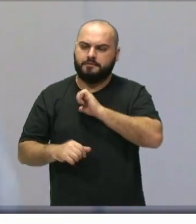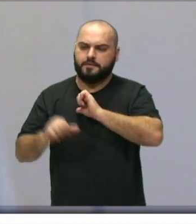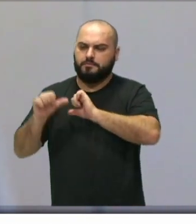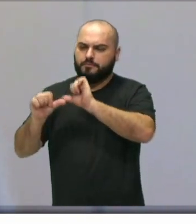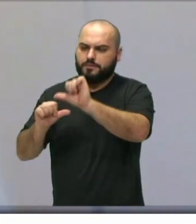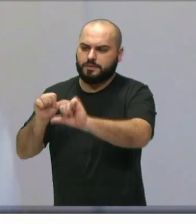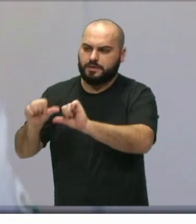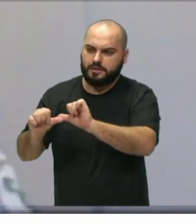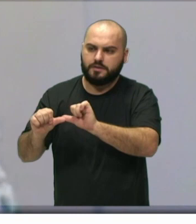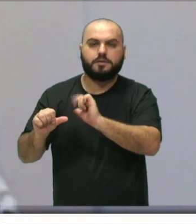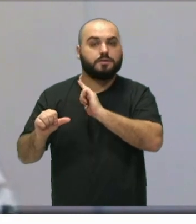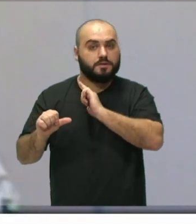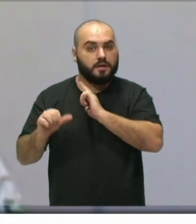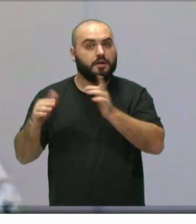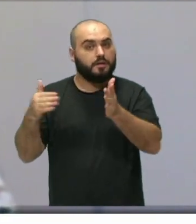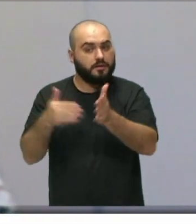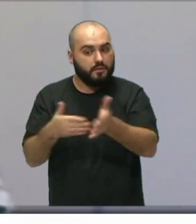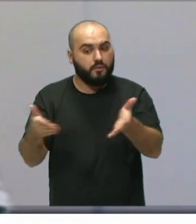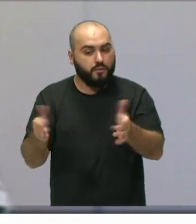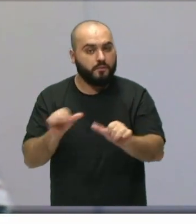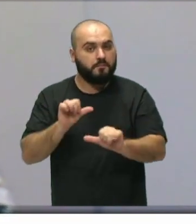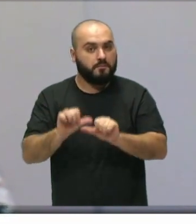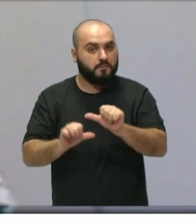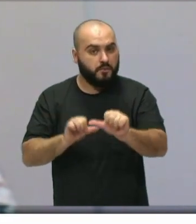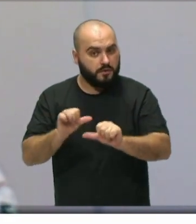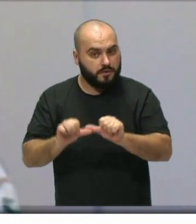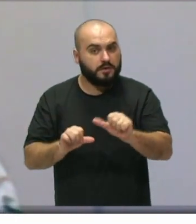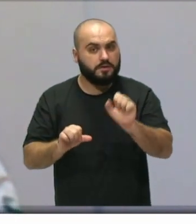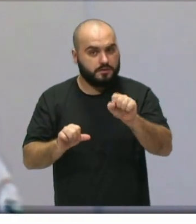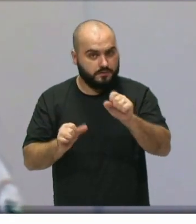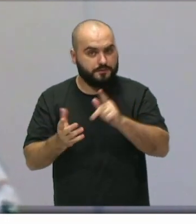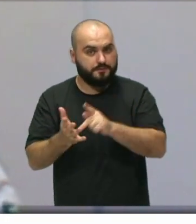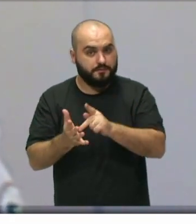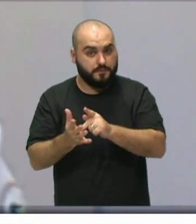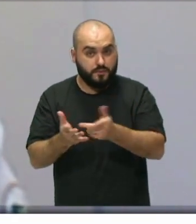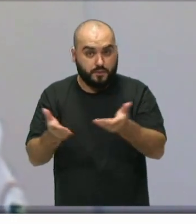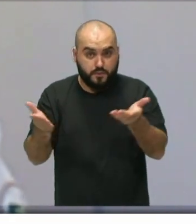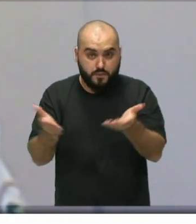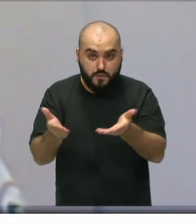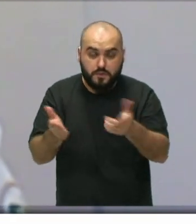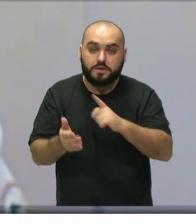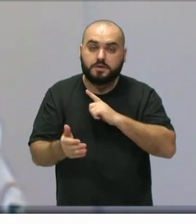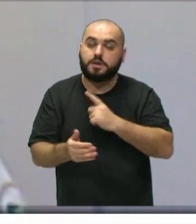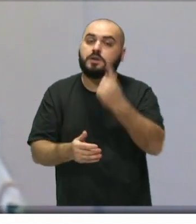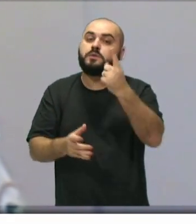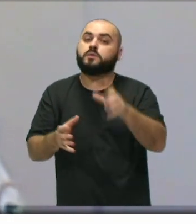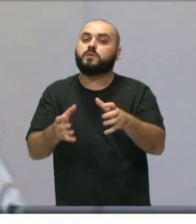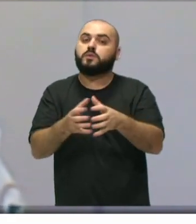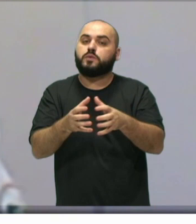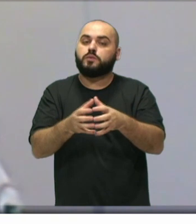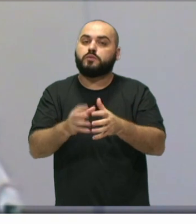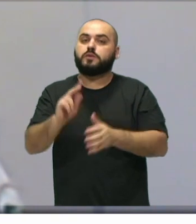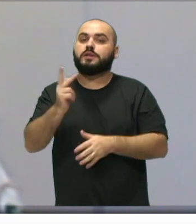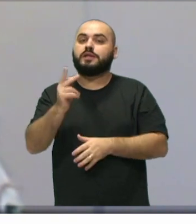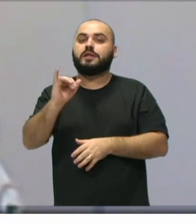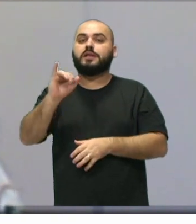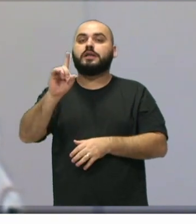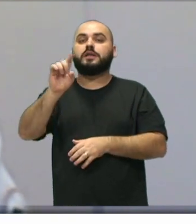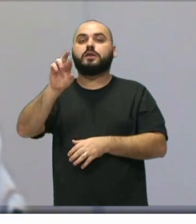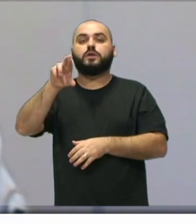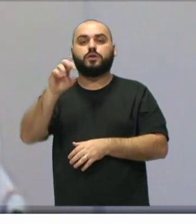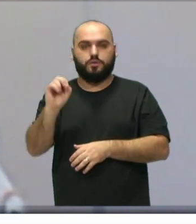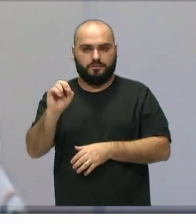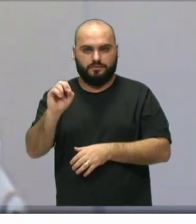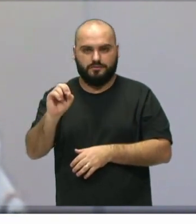ainda estão acontecendo nesse momento, nessas questões. E hoje eu tenho um grupo que tem a hidroterapia.